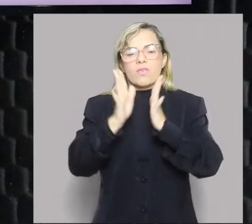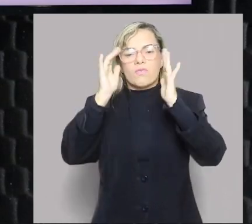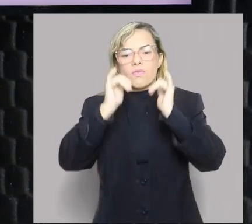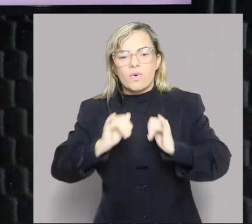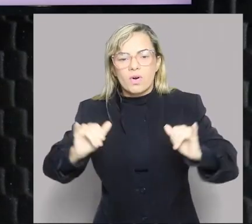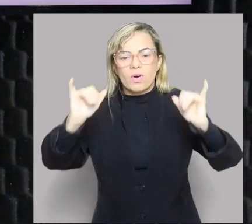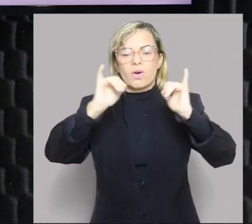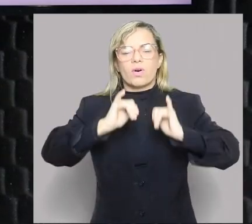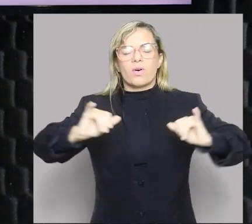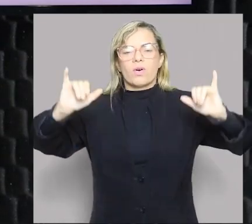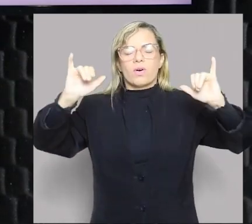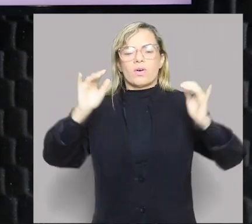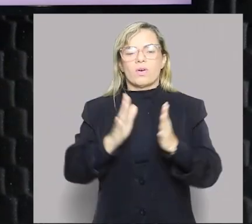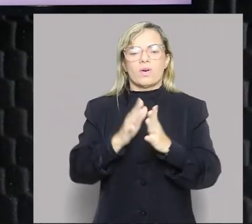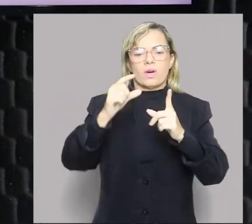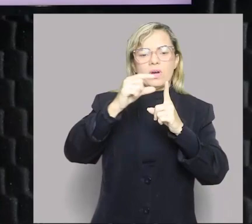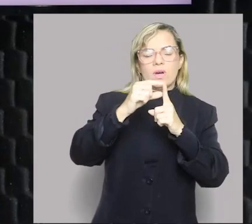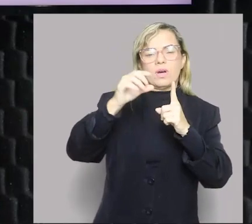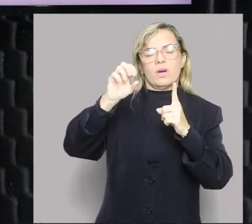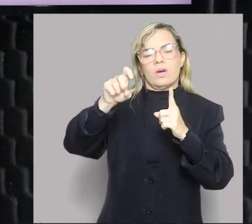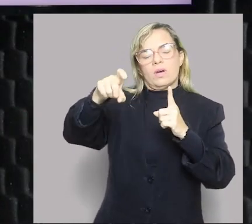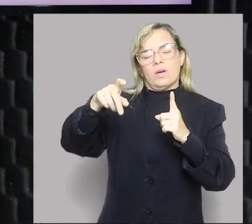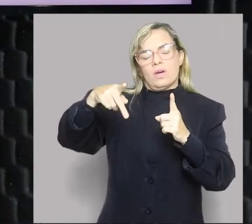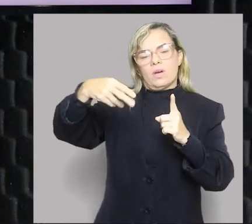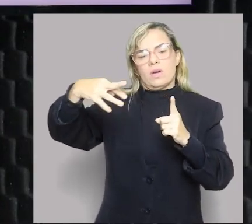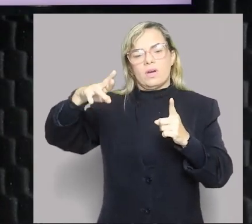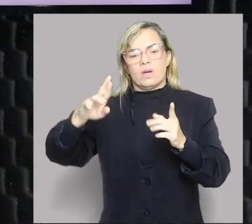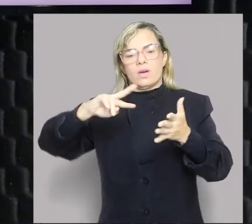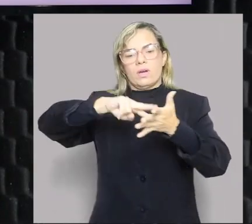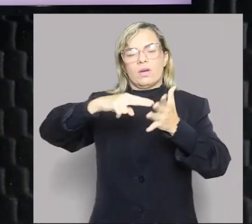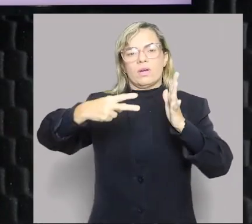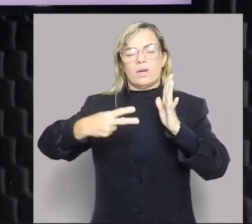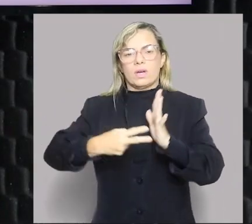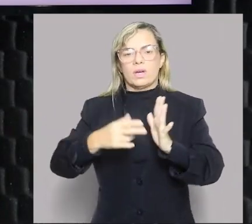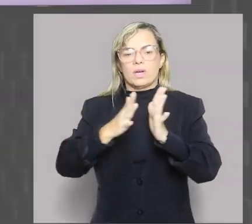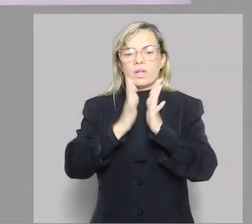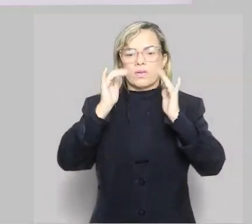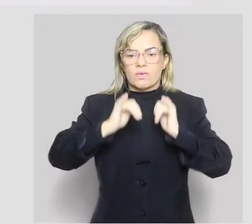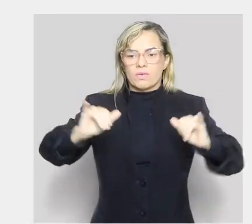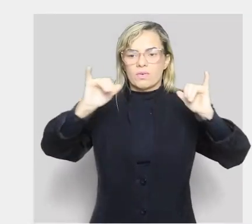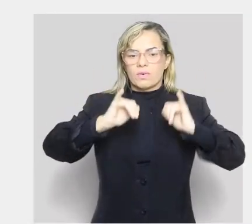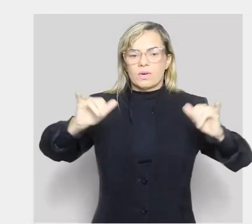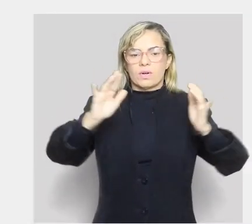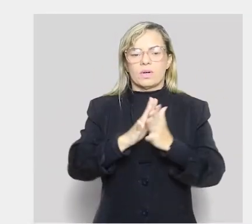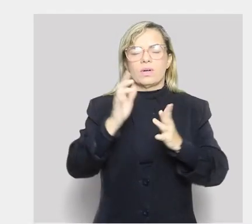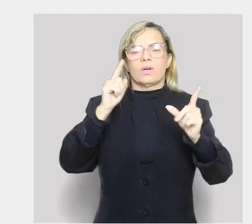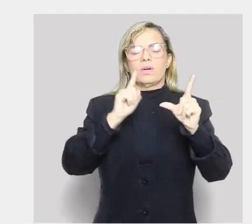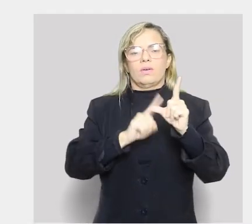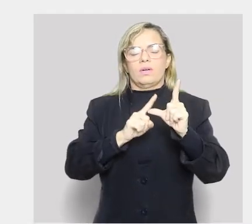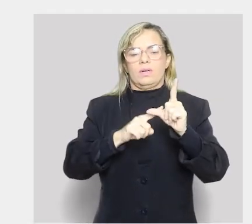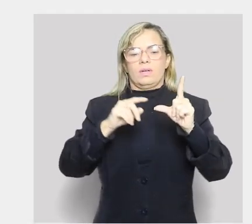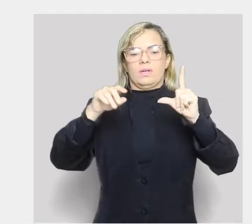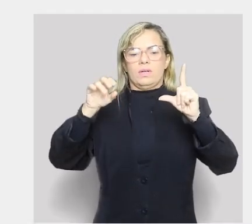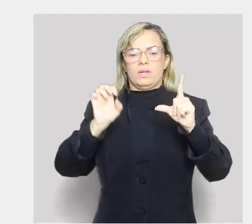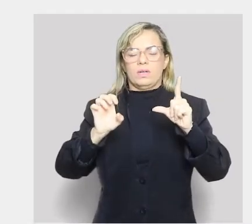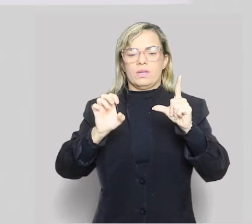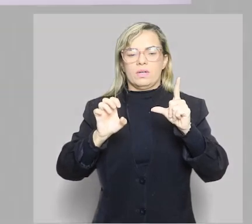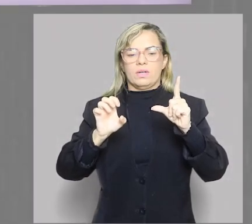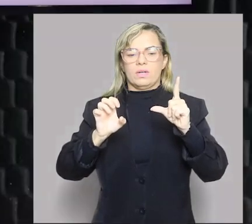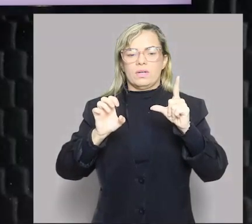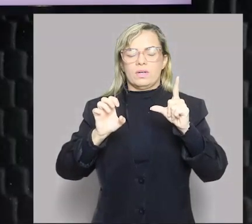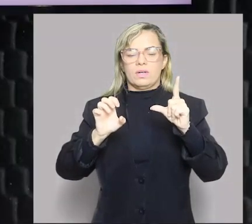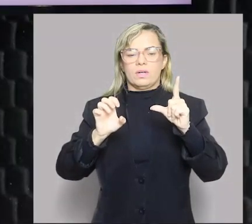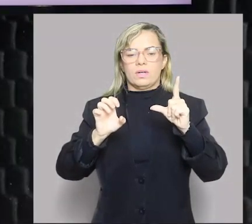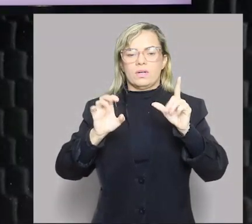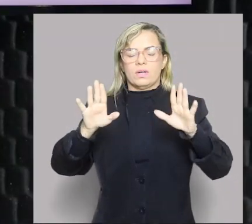Essa é a natureza expositiva, tá? E letra E, encaminhar as pessoas para a mudança de hábitos